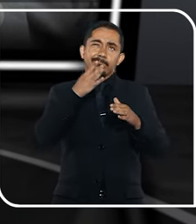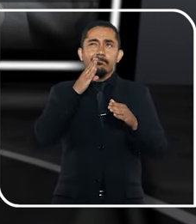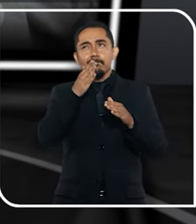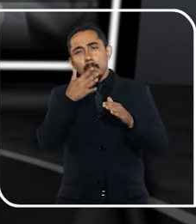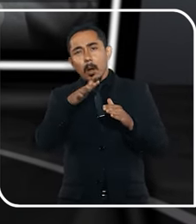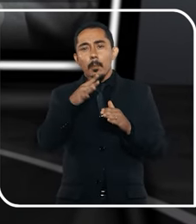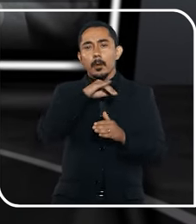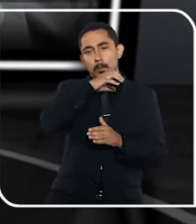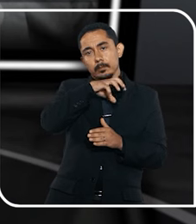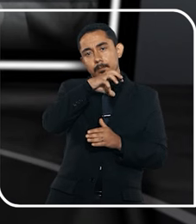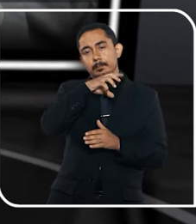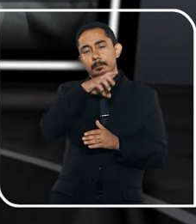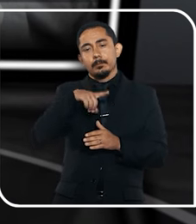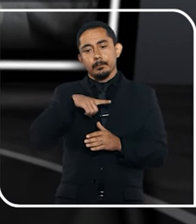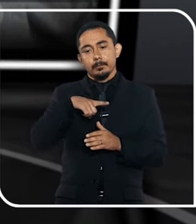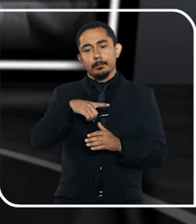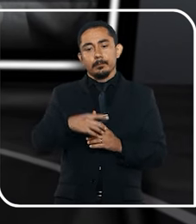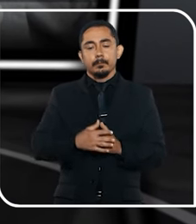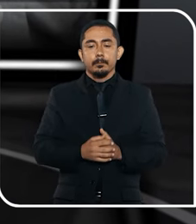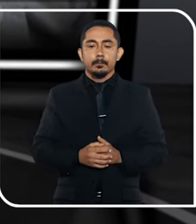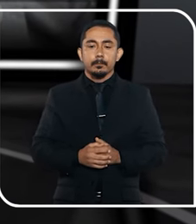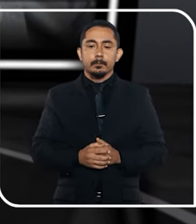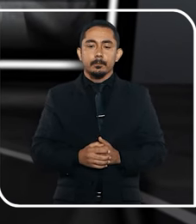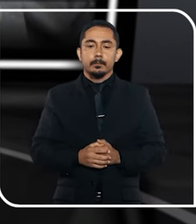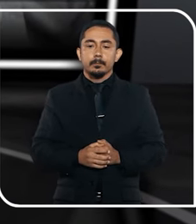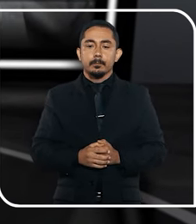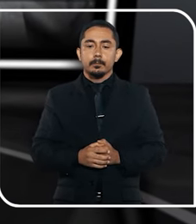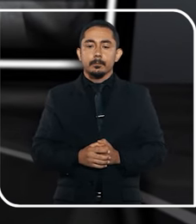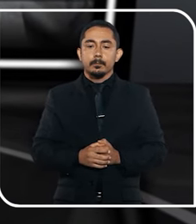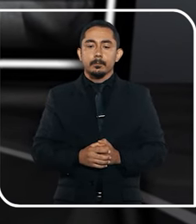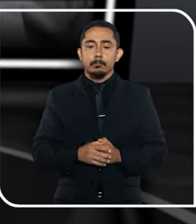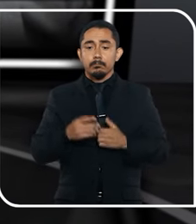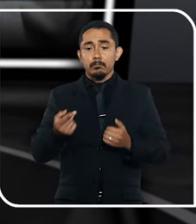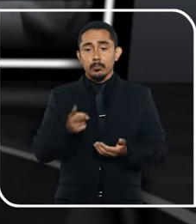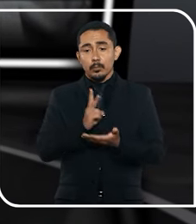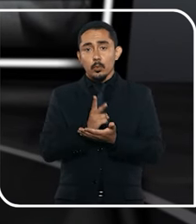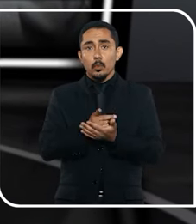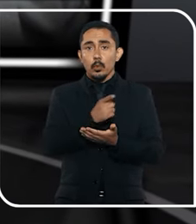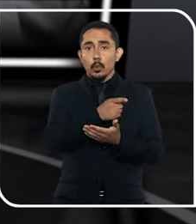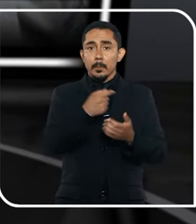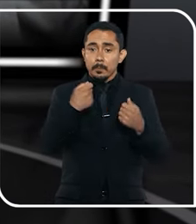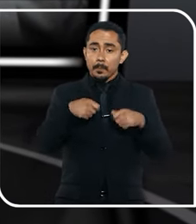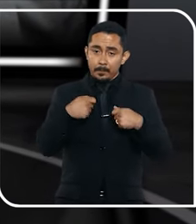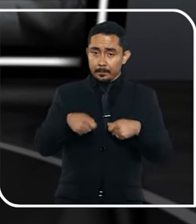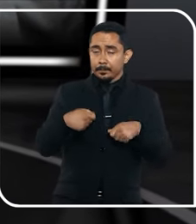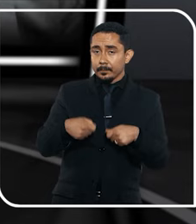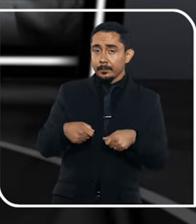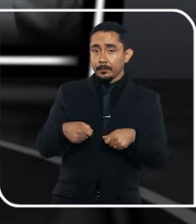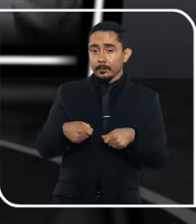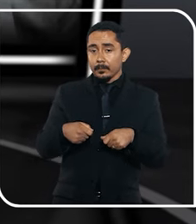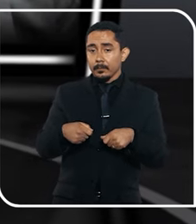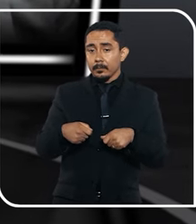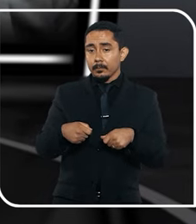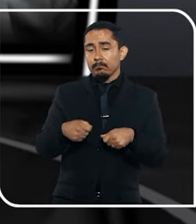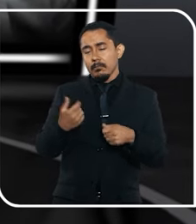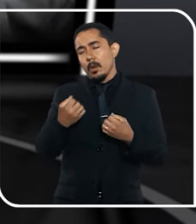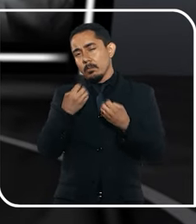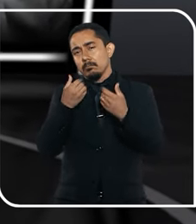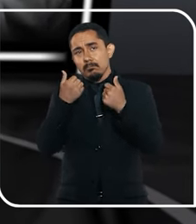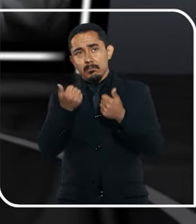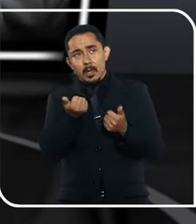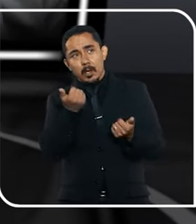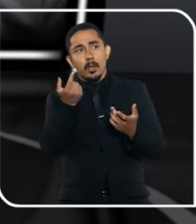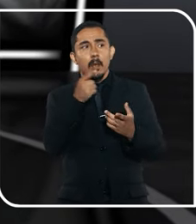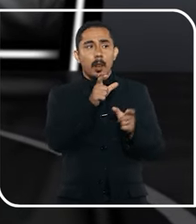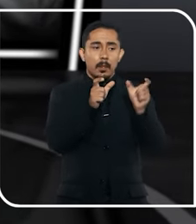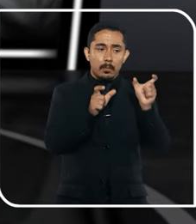para animais. E aí, ficou-se a necessidade de que, ó, tudo bem,